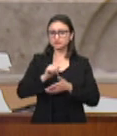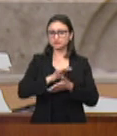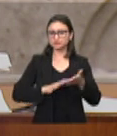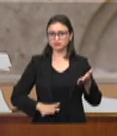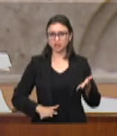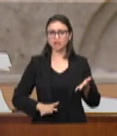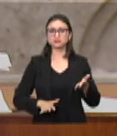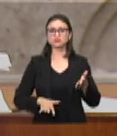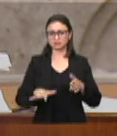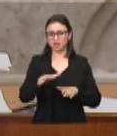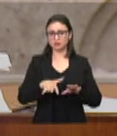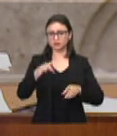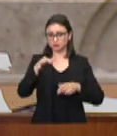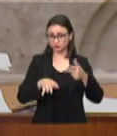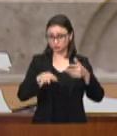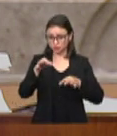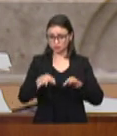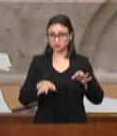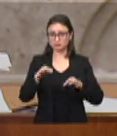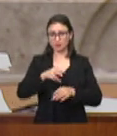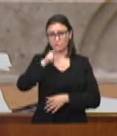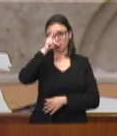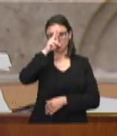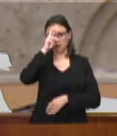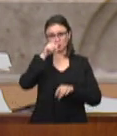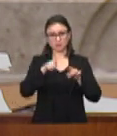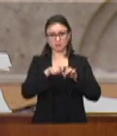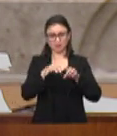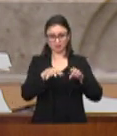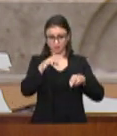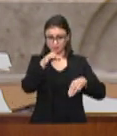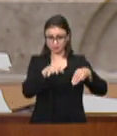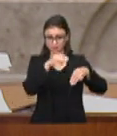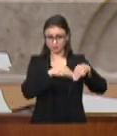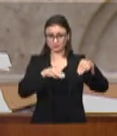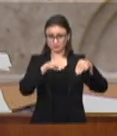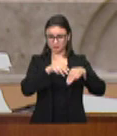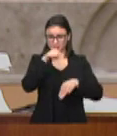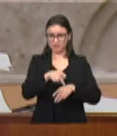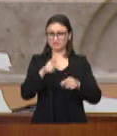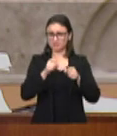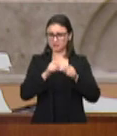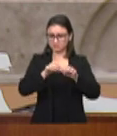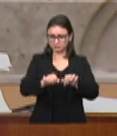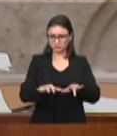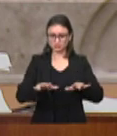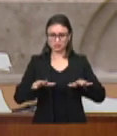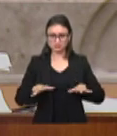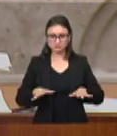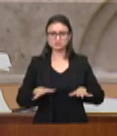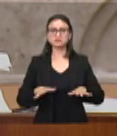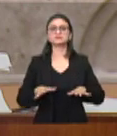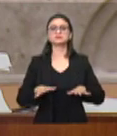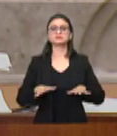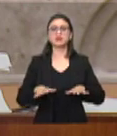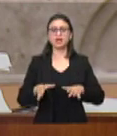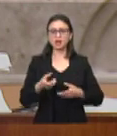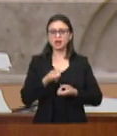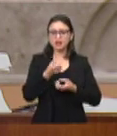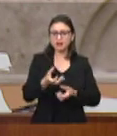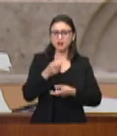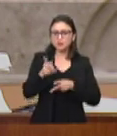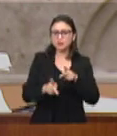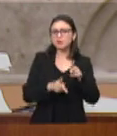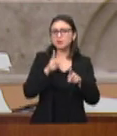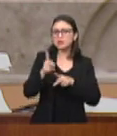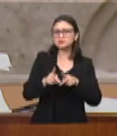atividades judiciárias. Lembro que o ministro Dipe realizou audiências públicas para ouvir a população